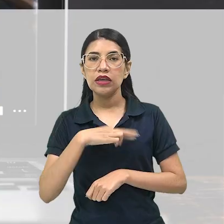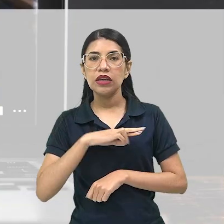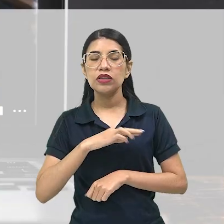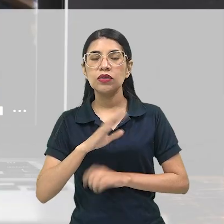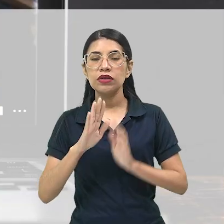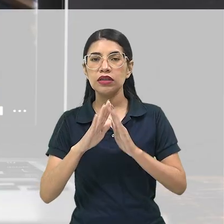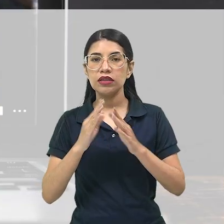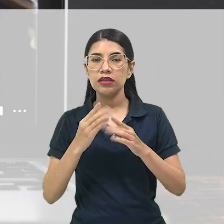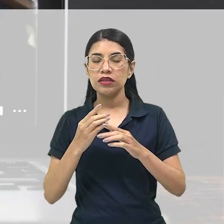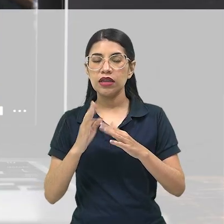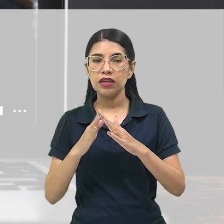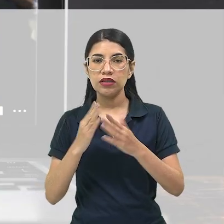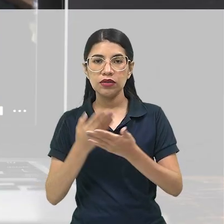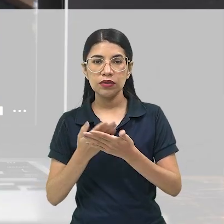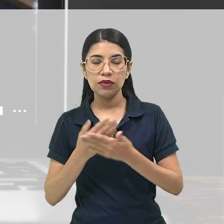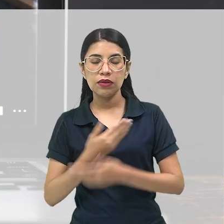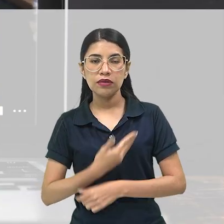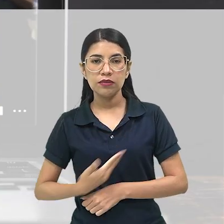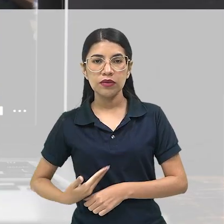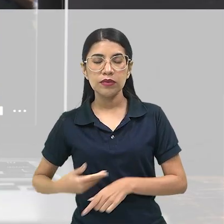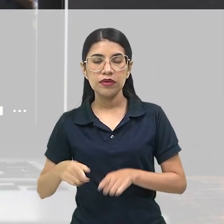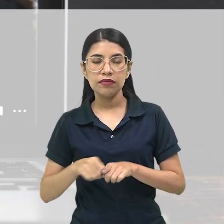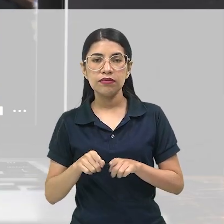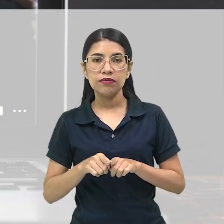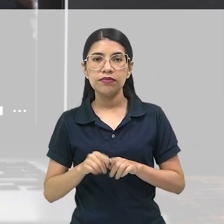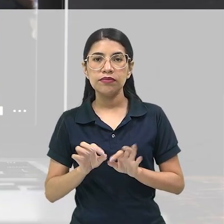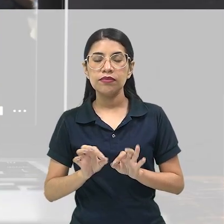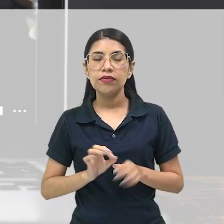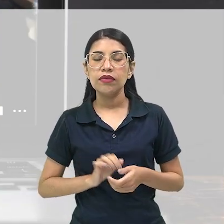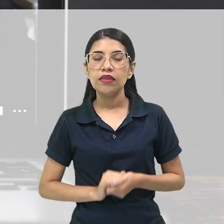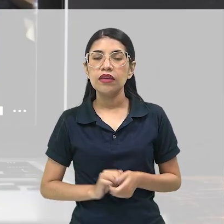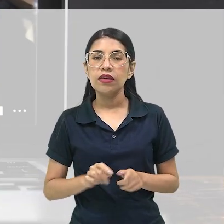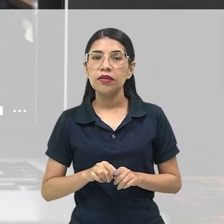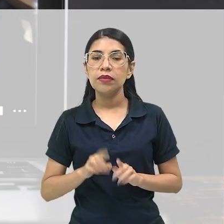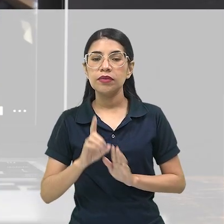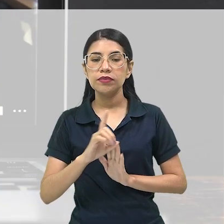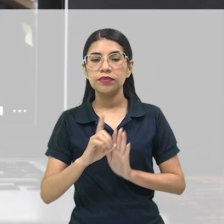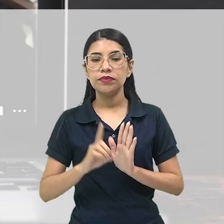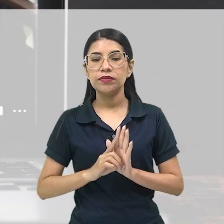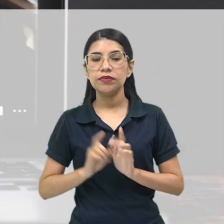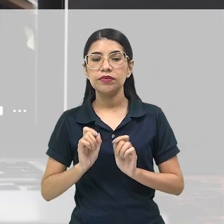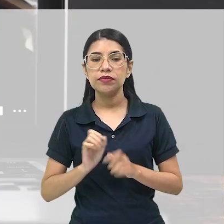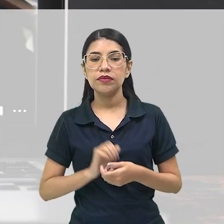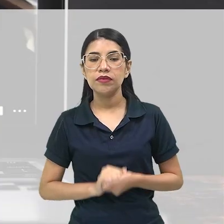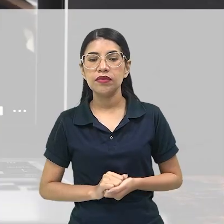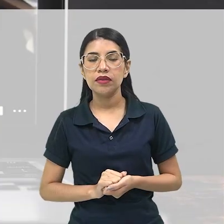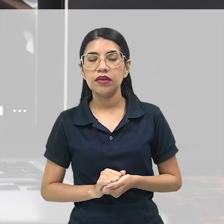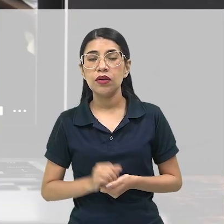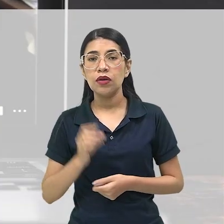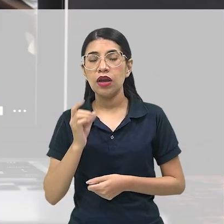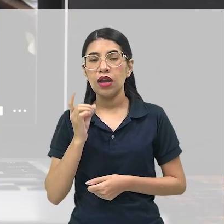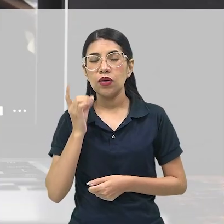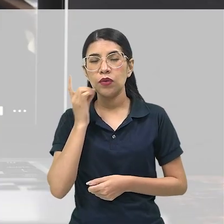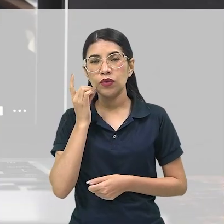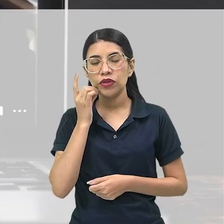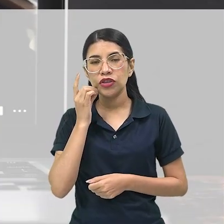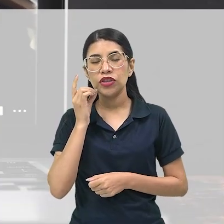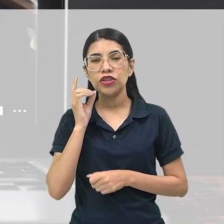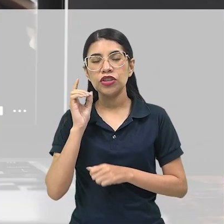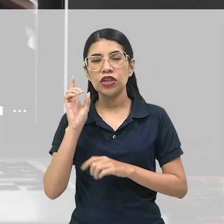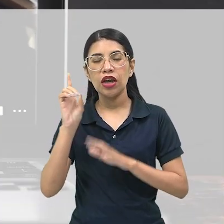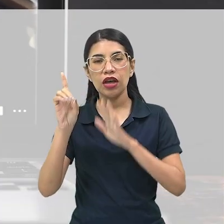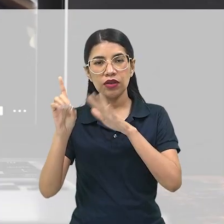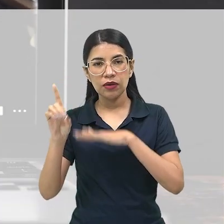públicas, já que nós estamos falando para escolas públicas, o direito à guarda, o dia de guarda, dentre